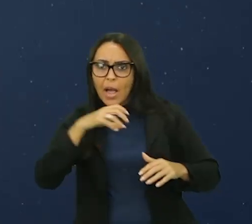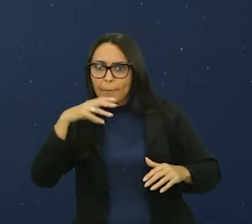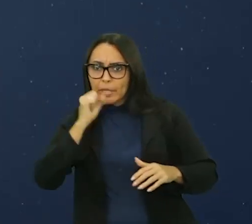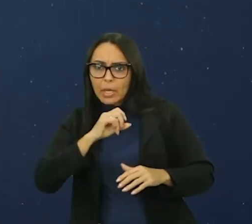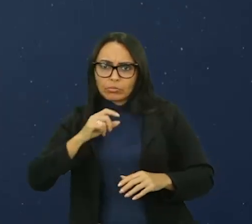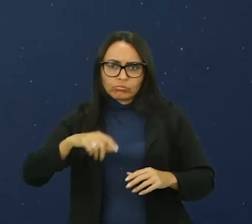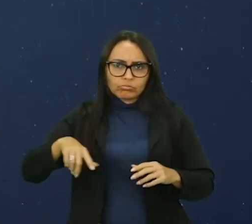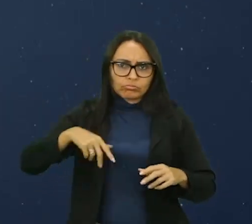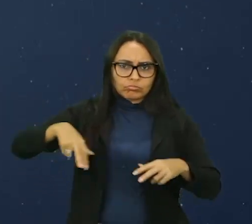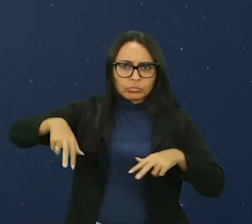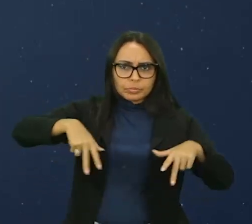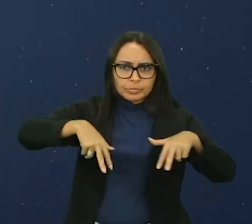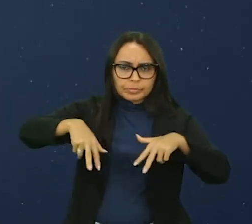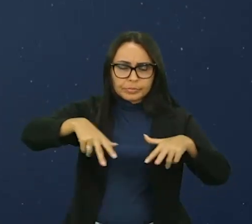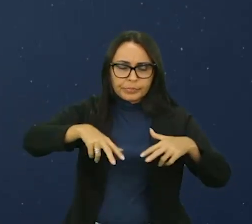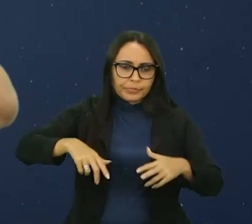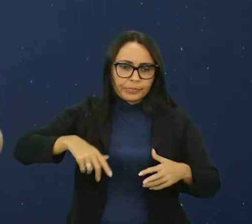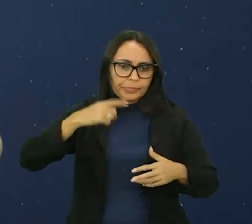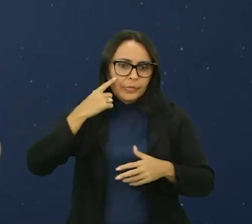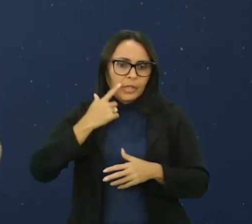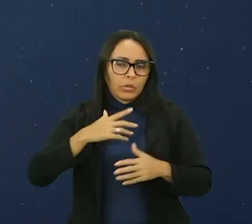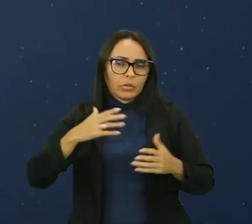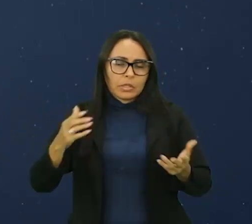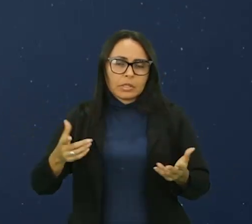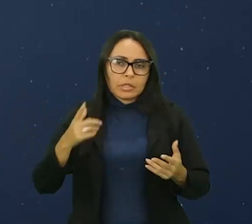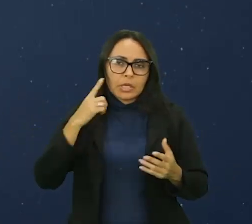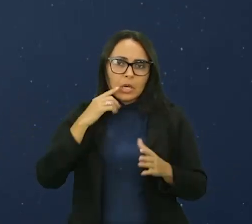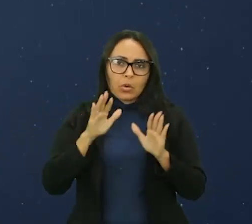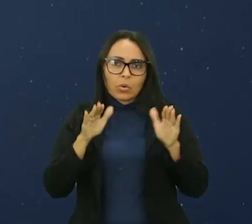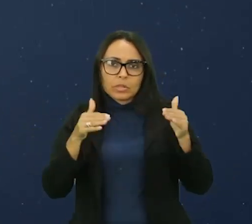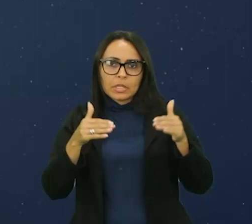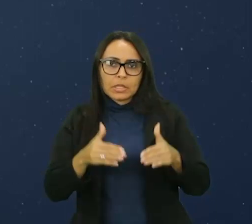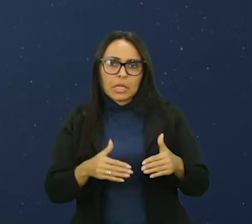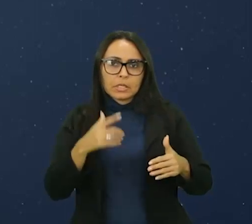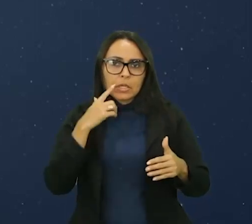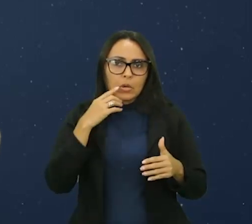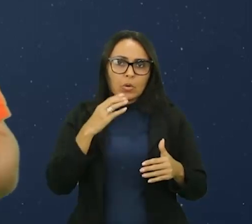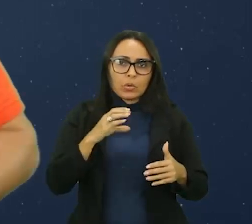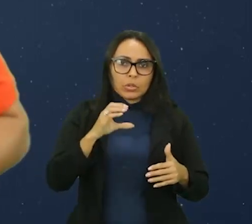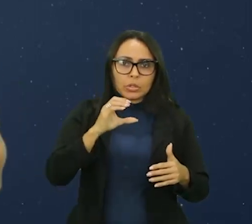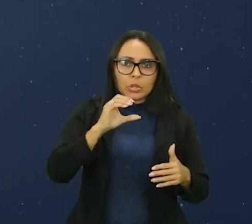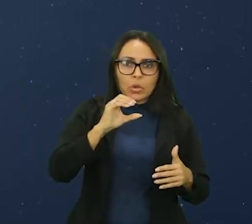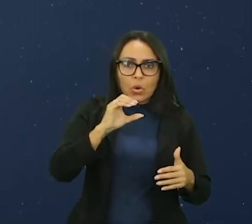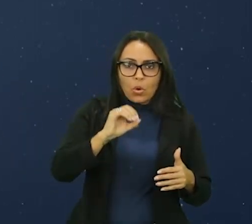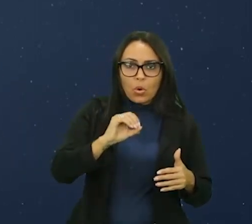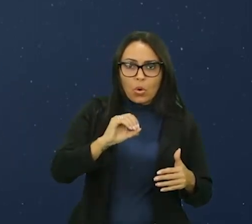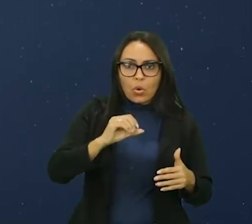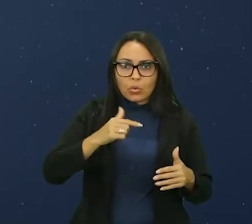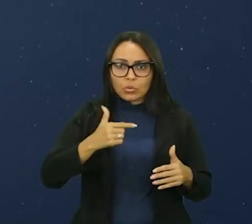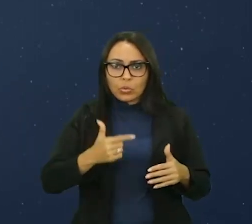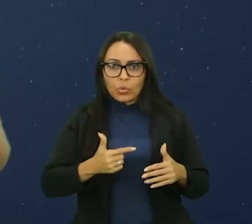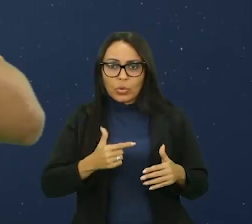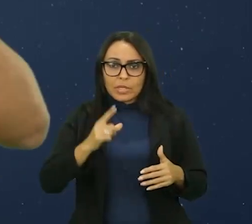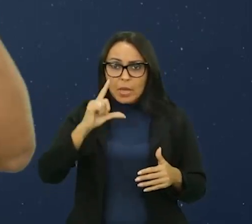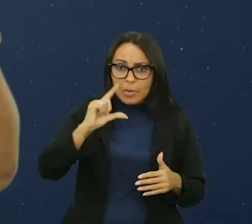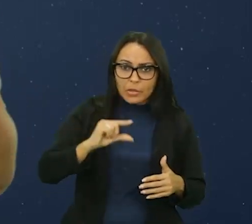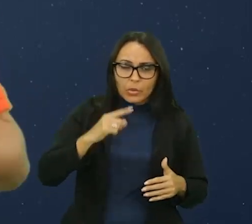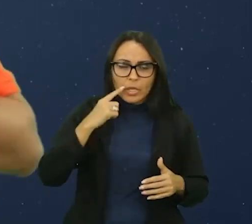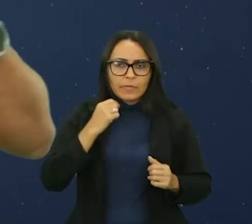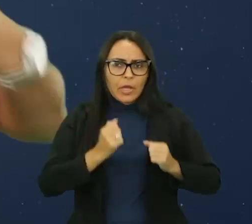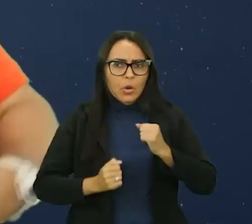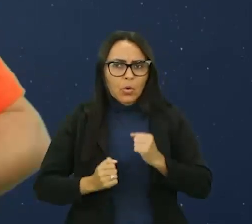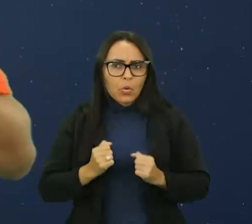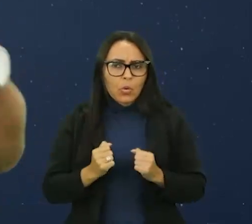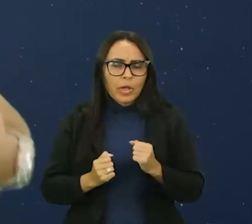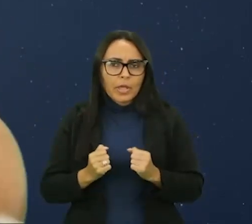louca. E a concentração de gases, entre eles o oxigênio, é menor. Então o cara vai correr, fazer aquele esforço e